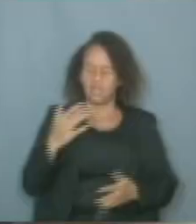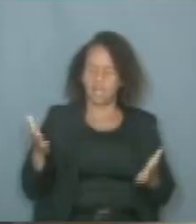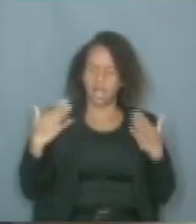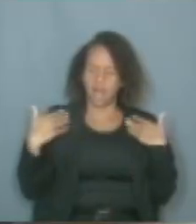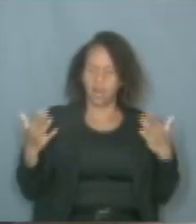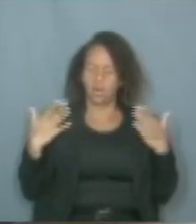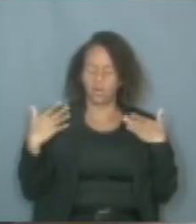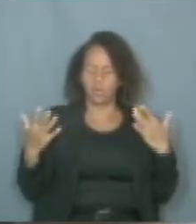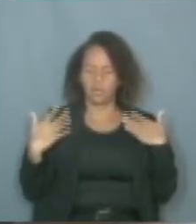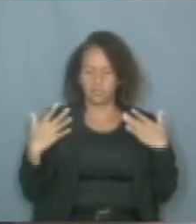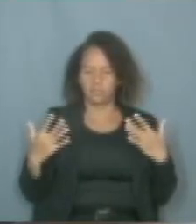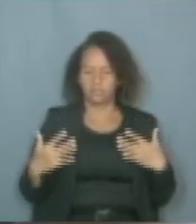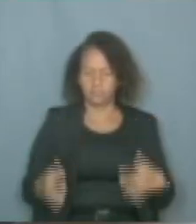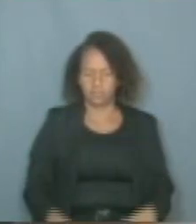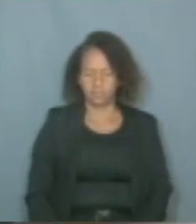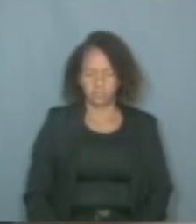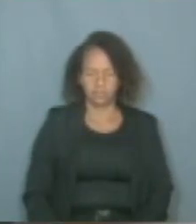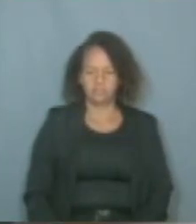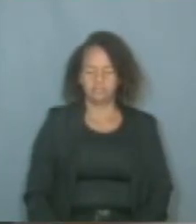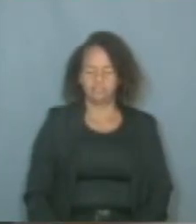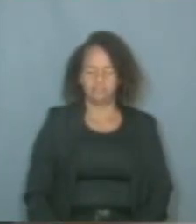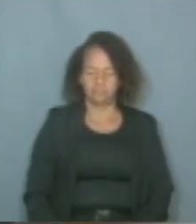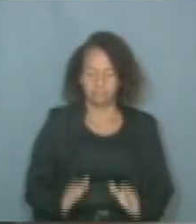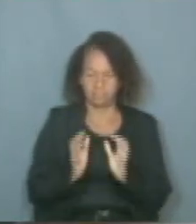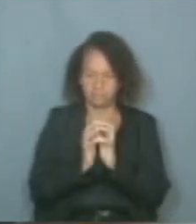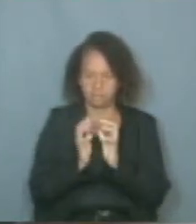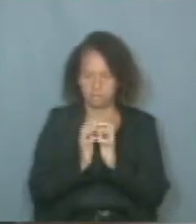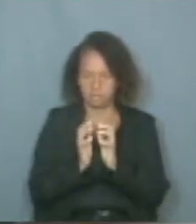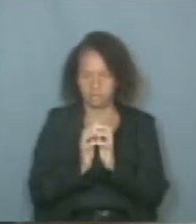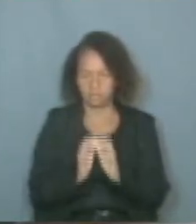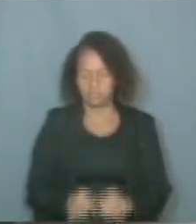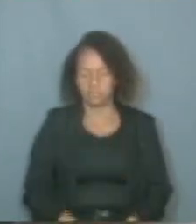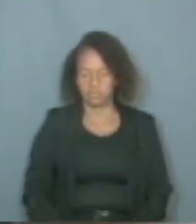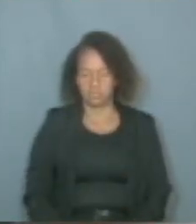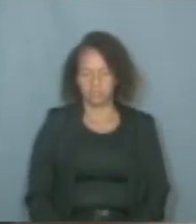calor enorme da nossa cidade.